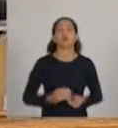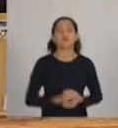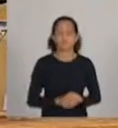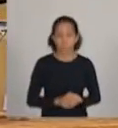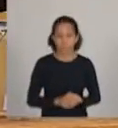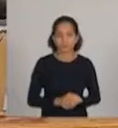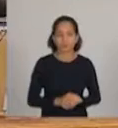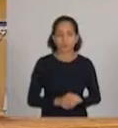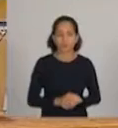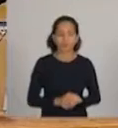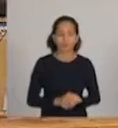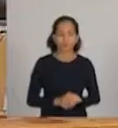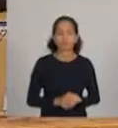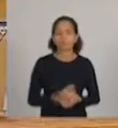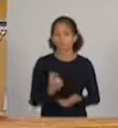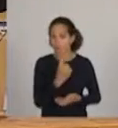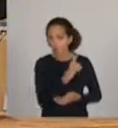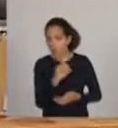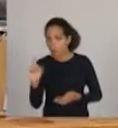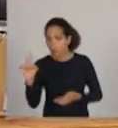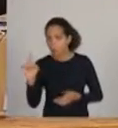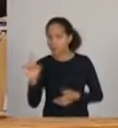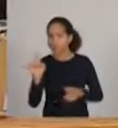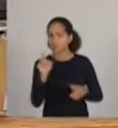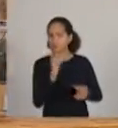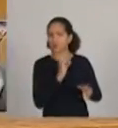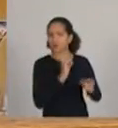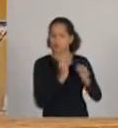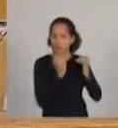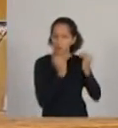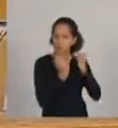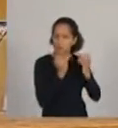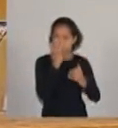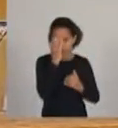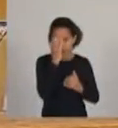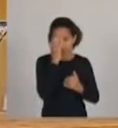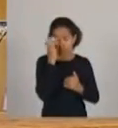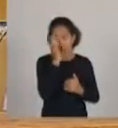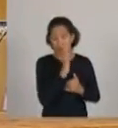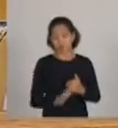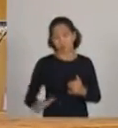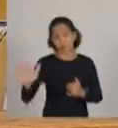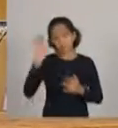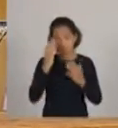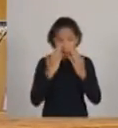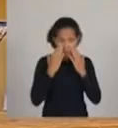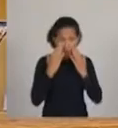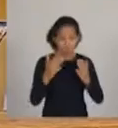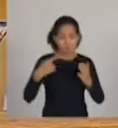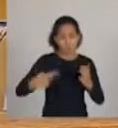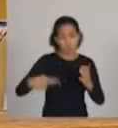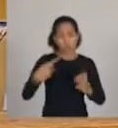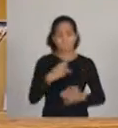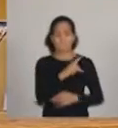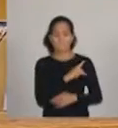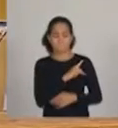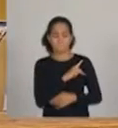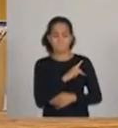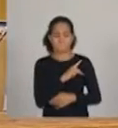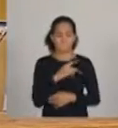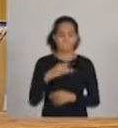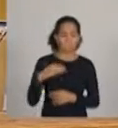E a última notícia do ranking das polícias do Brasil inteiro mostra as nossas polícias